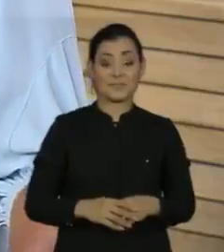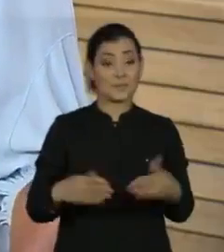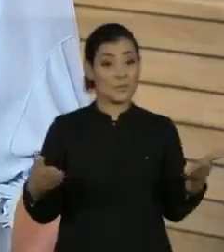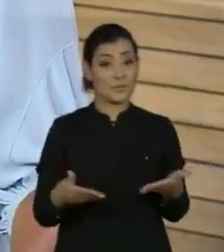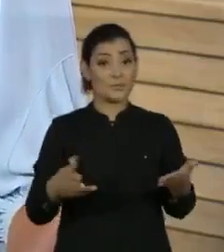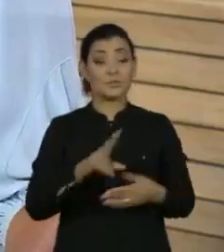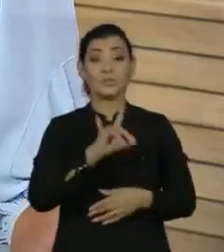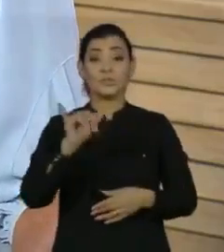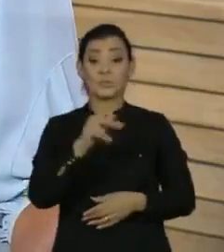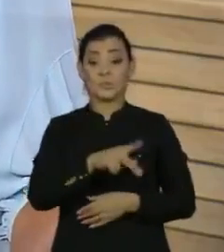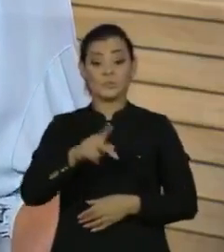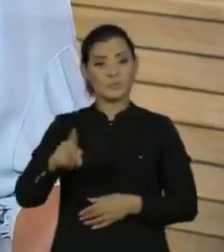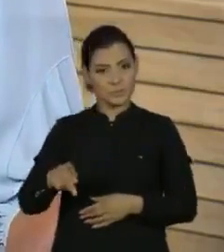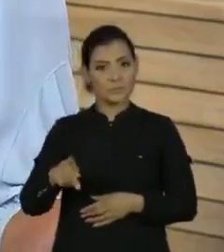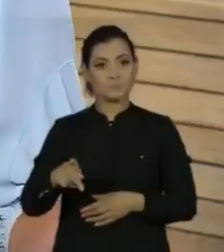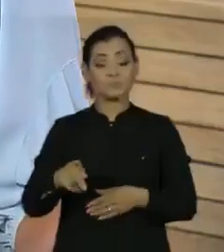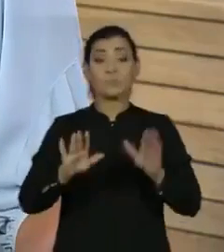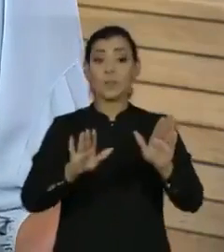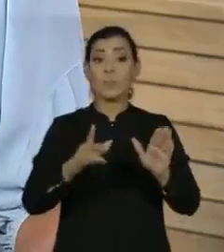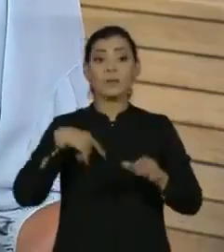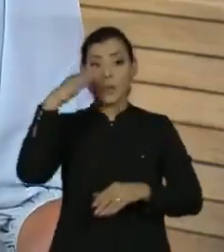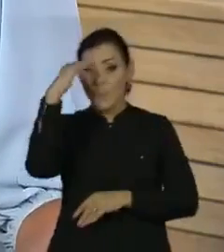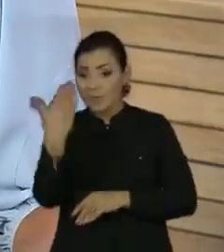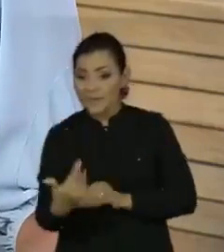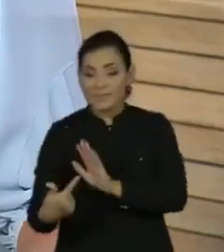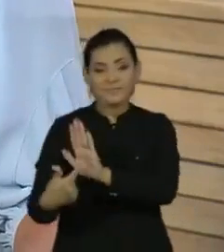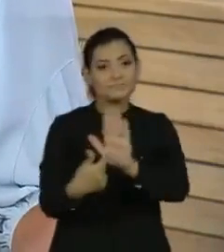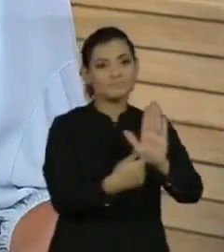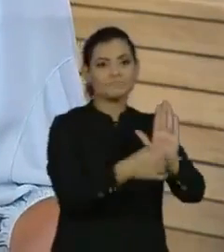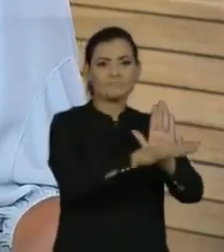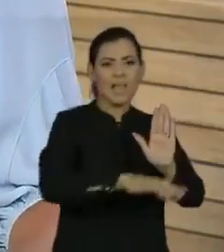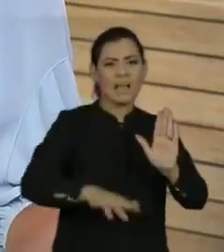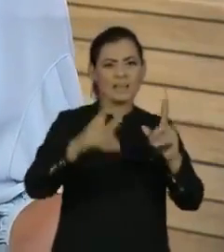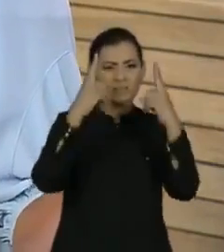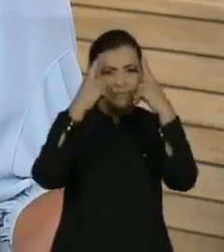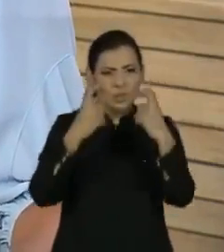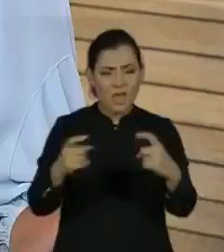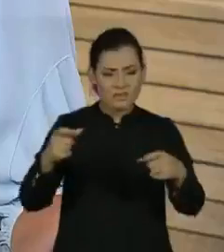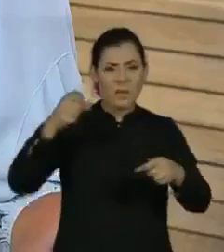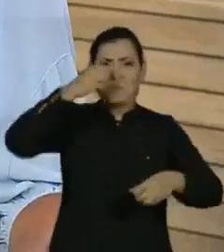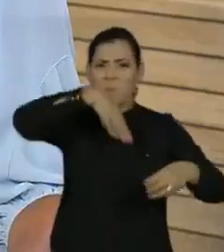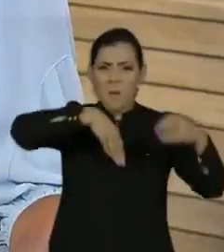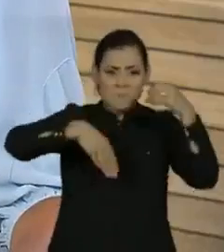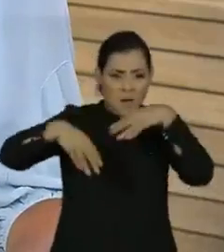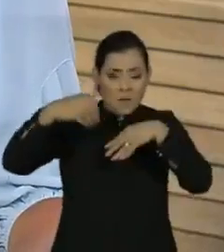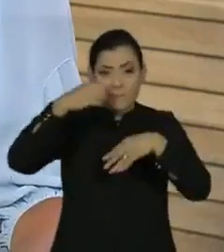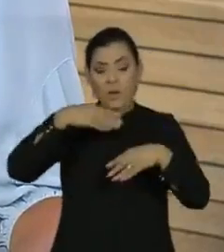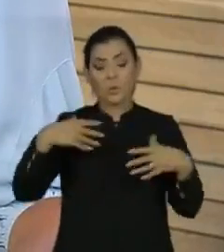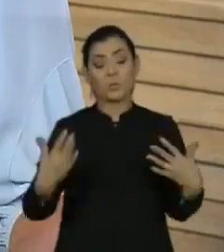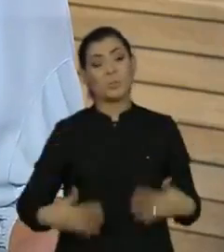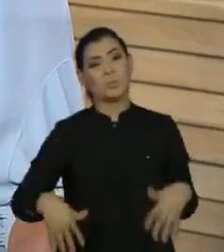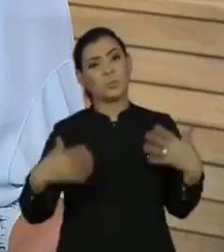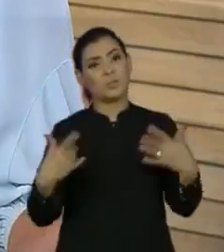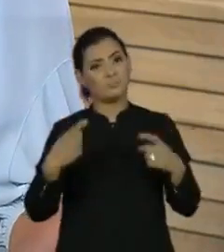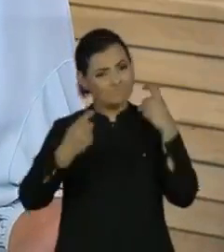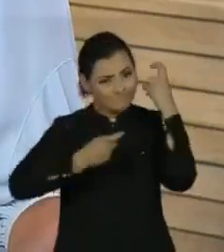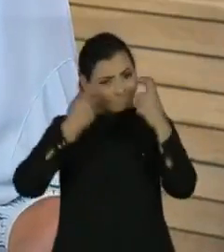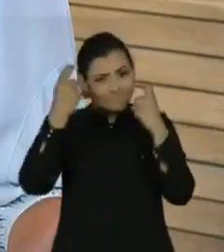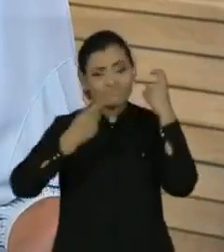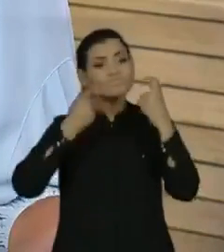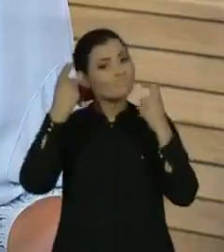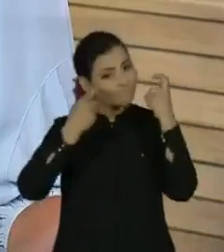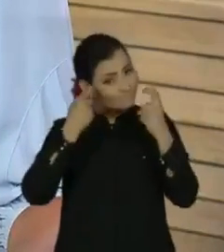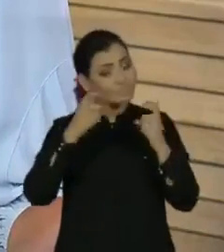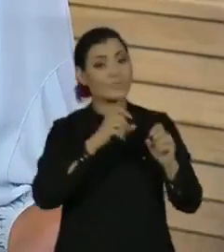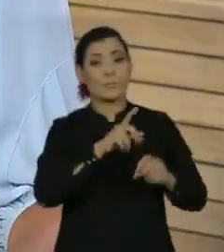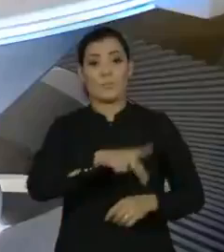Hoje é o Dia do Professor, mas entre as homenagens, o cenário de violência e de agressões ganha destaque e preocupa cada vez